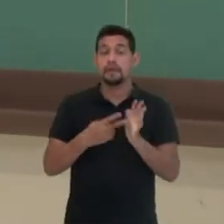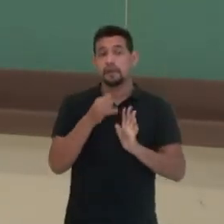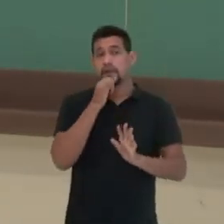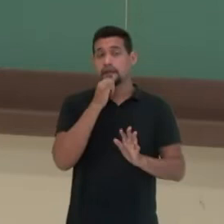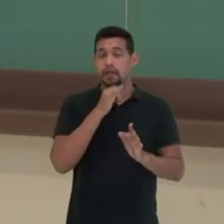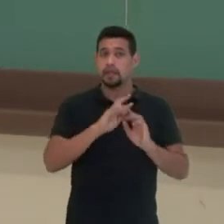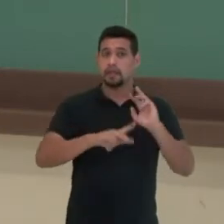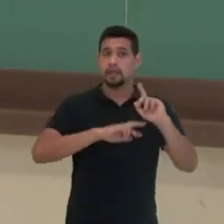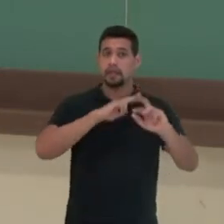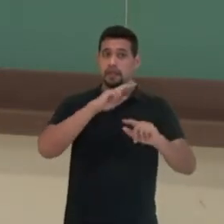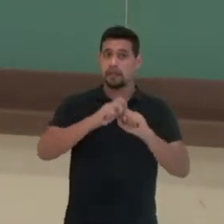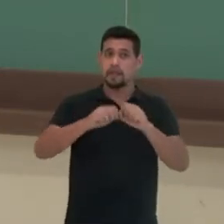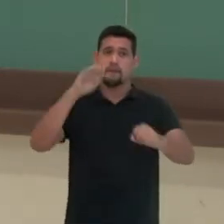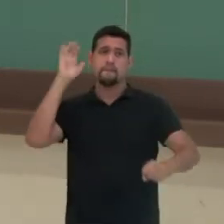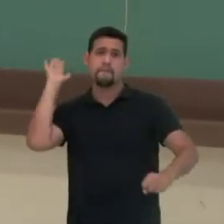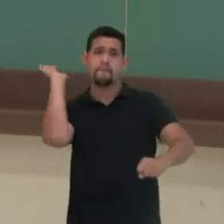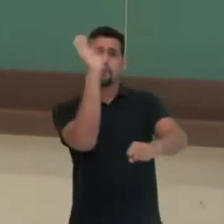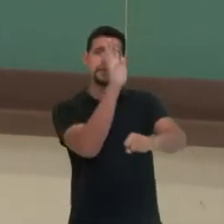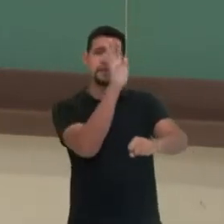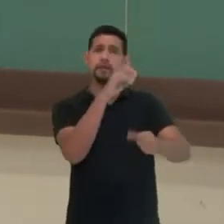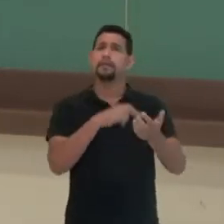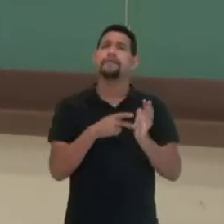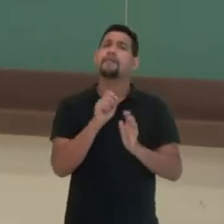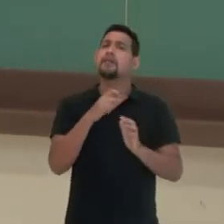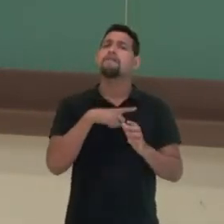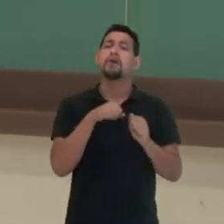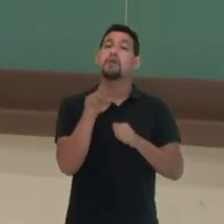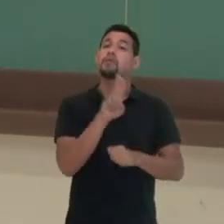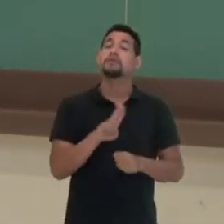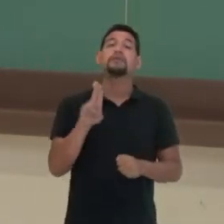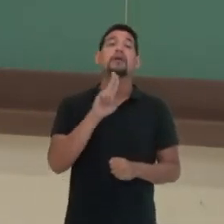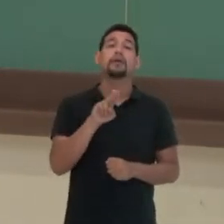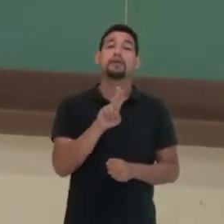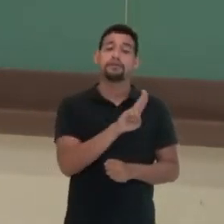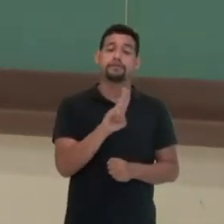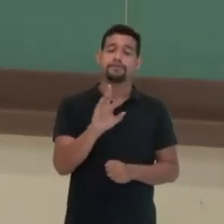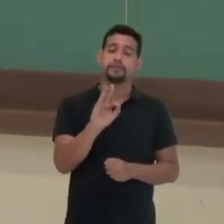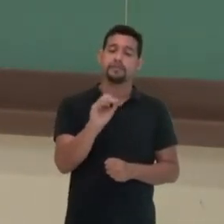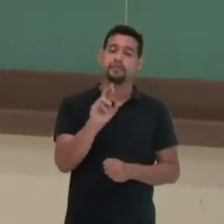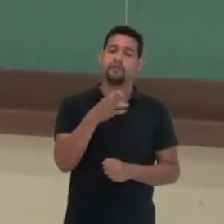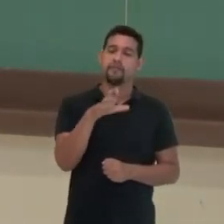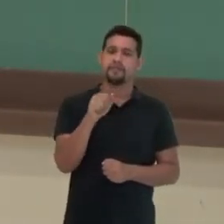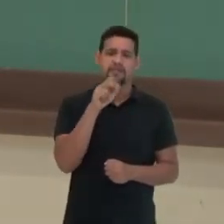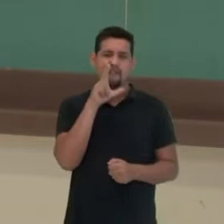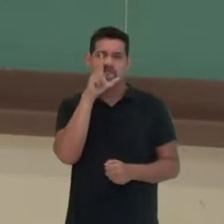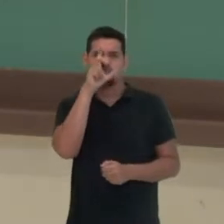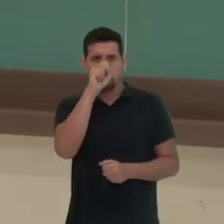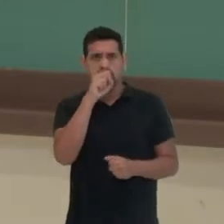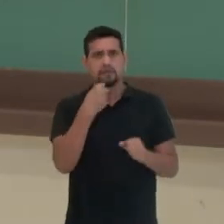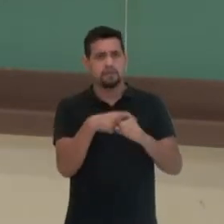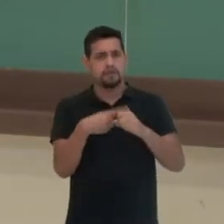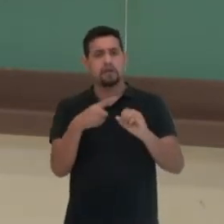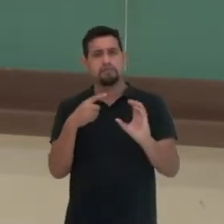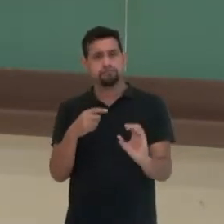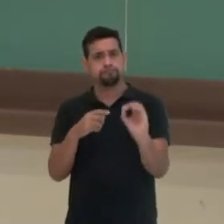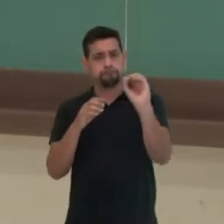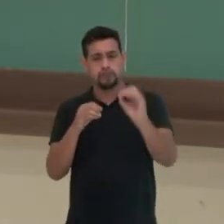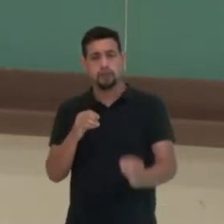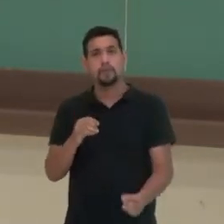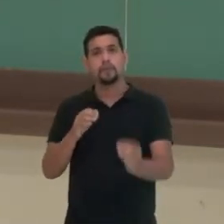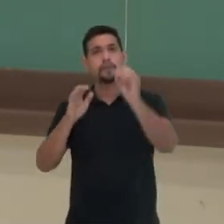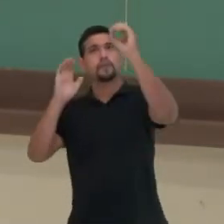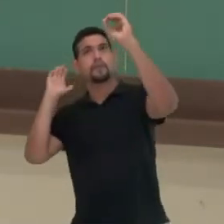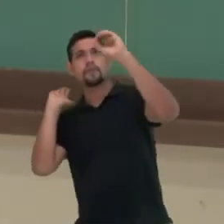durante este saque, ele vai aplicar uma força e ele vai ter também uma direção e um